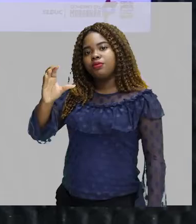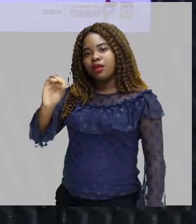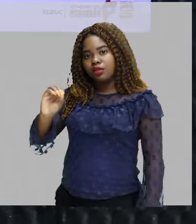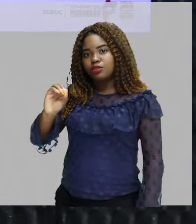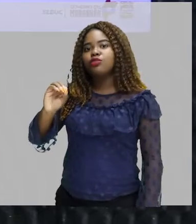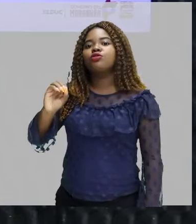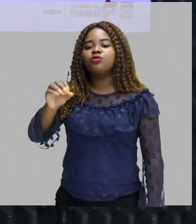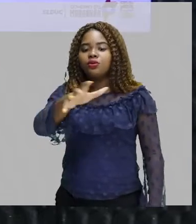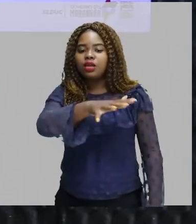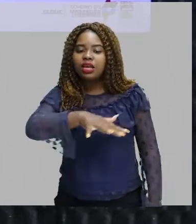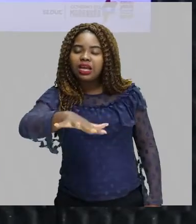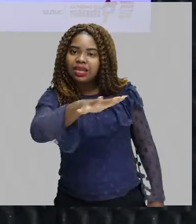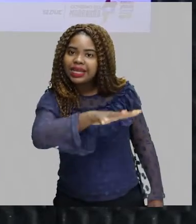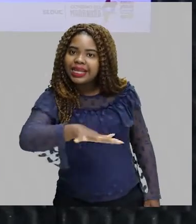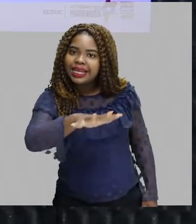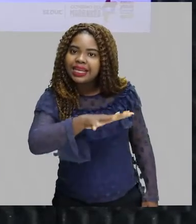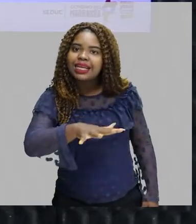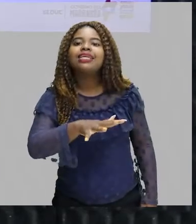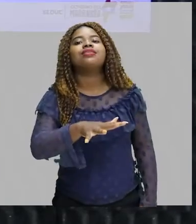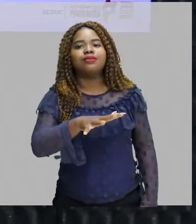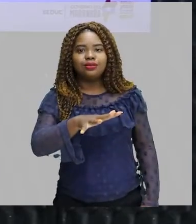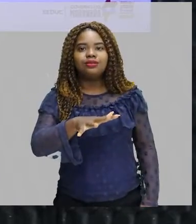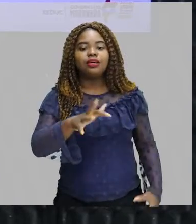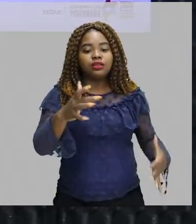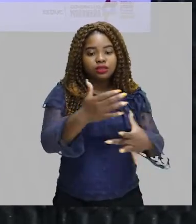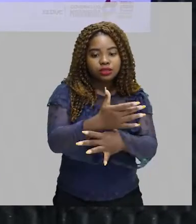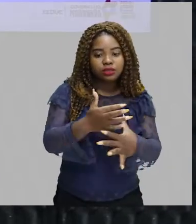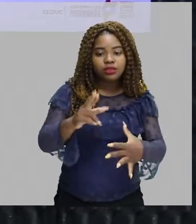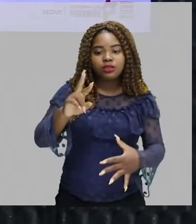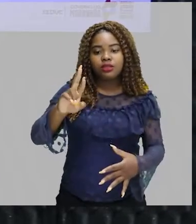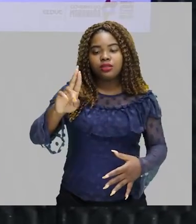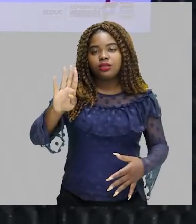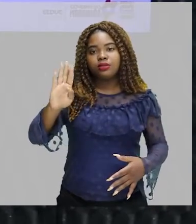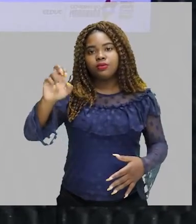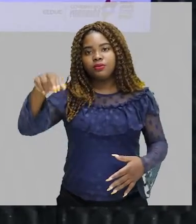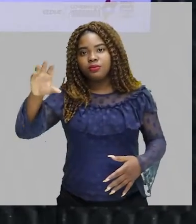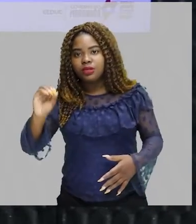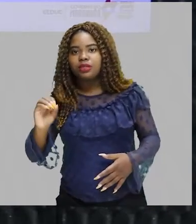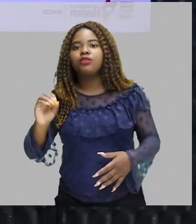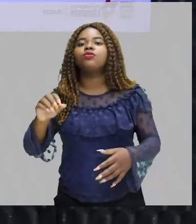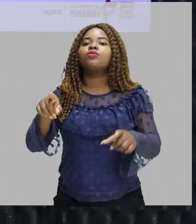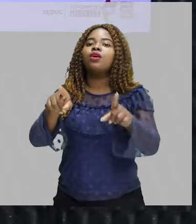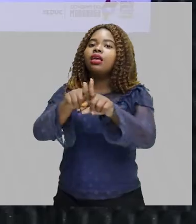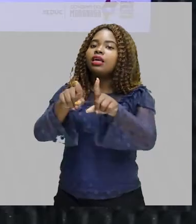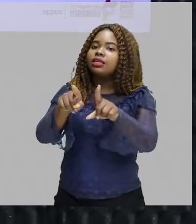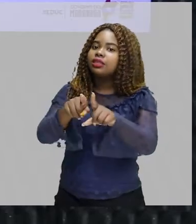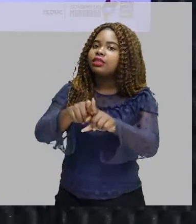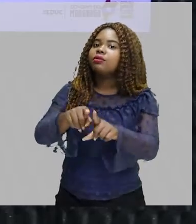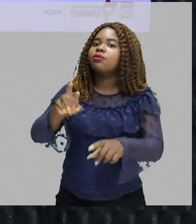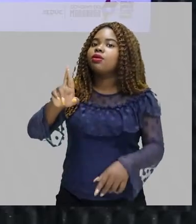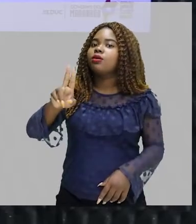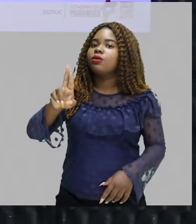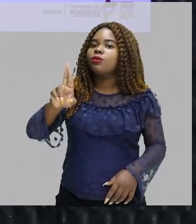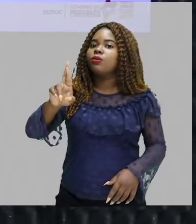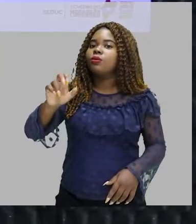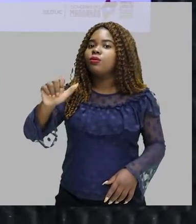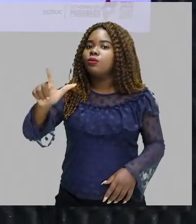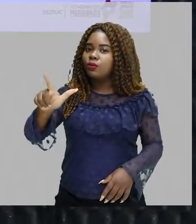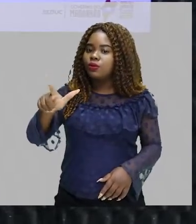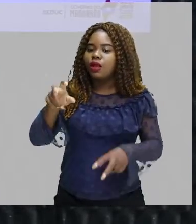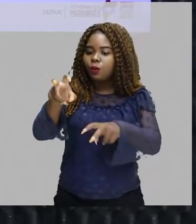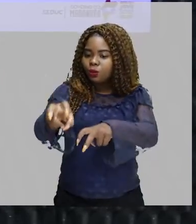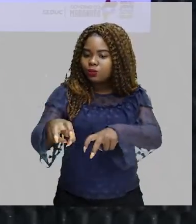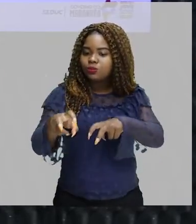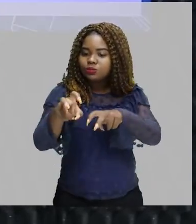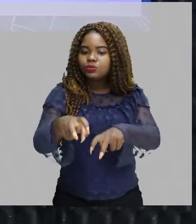e o espaço rural. Na última aula, nós falamos sobre os espaços urbanos, sobre suas características, evoluções,